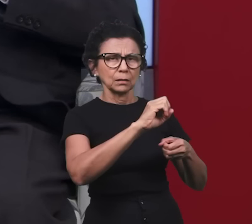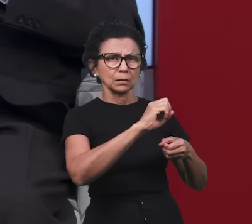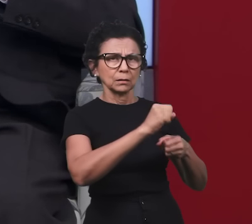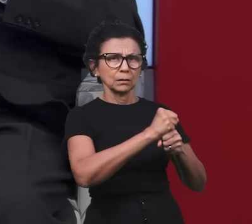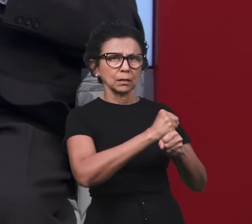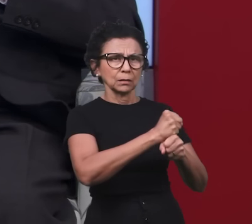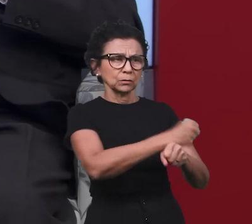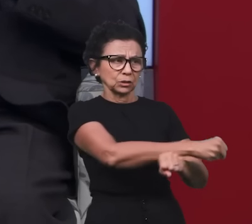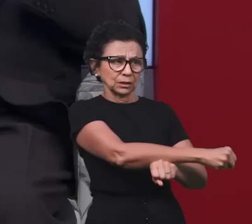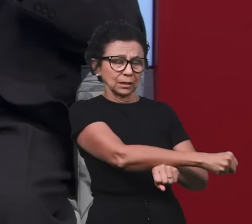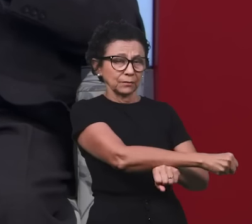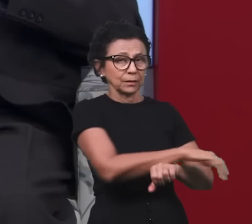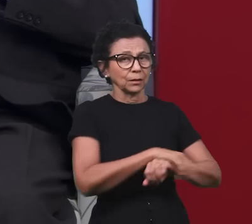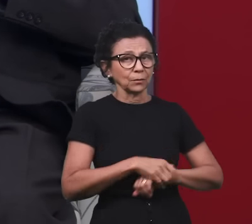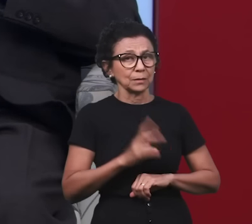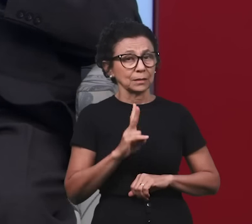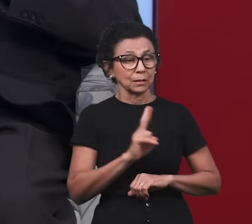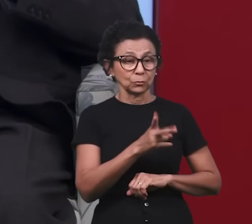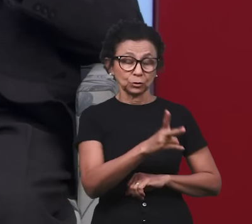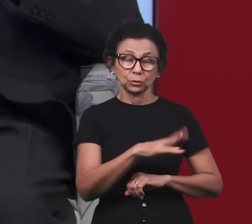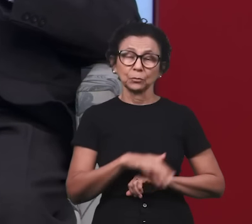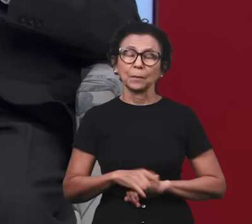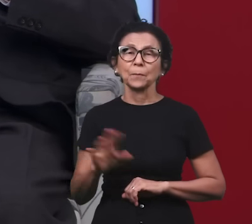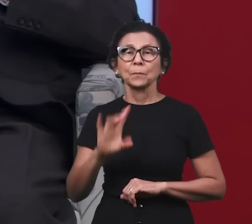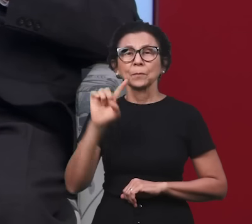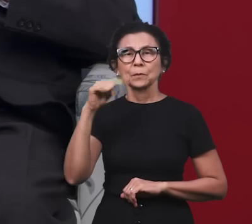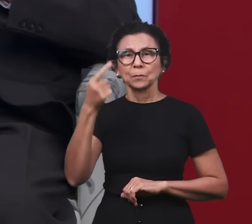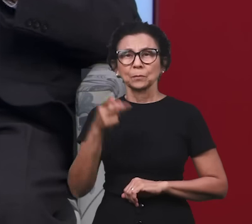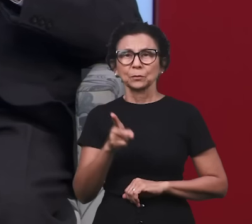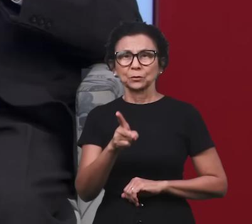Na próxima edição, nós daremos continuidade